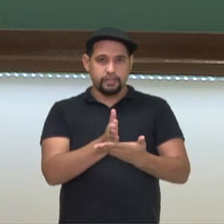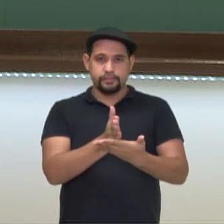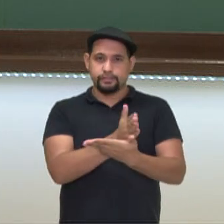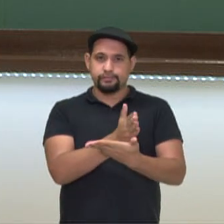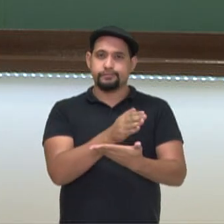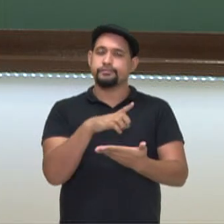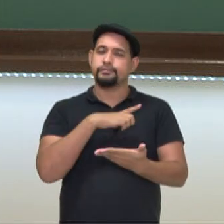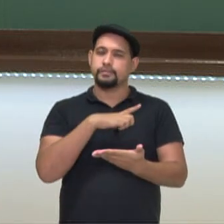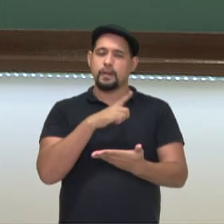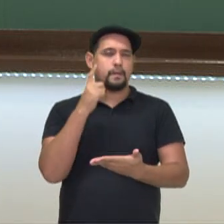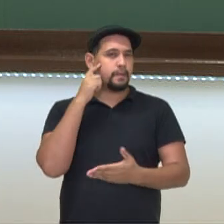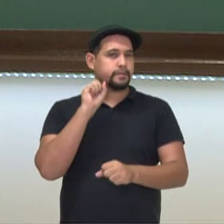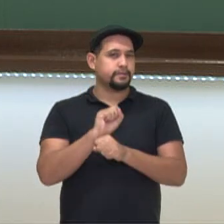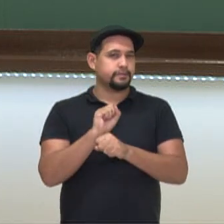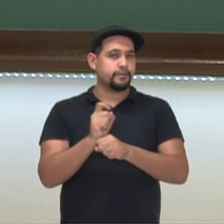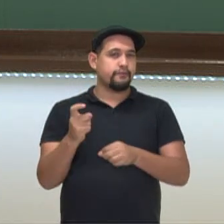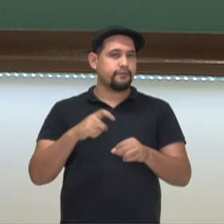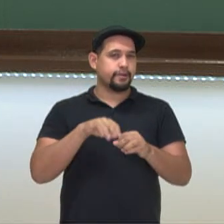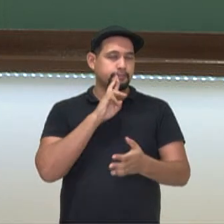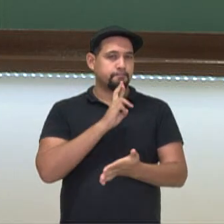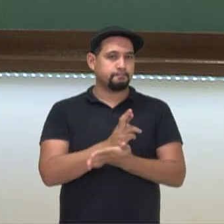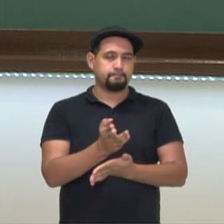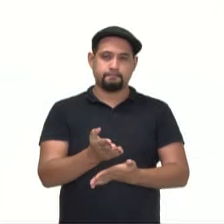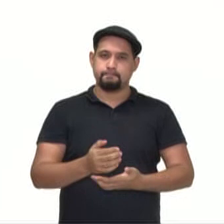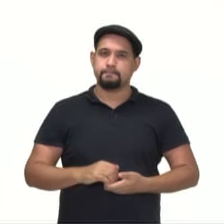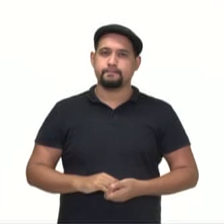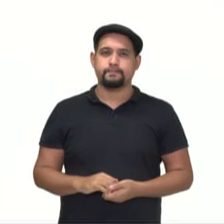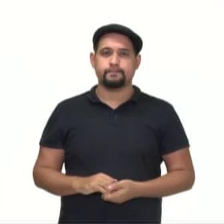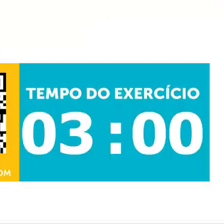diagonais. Pense um pouquinho e a gente já volta com a resposta.